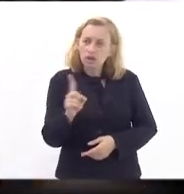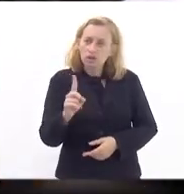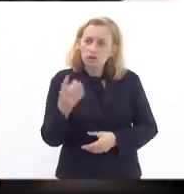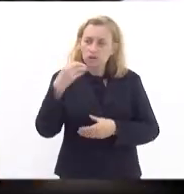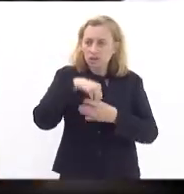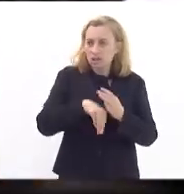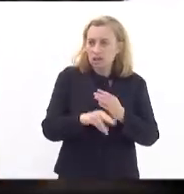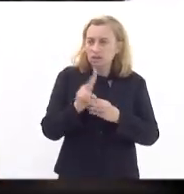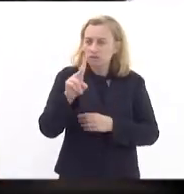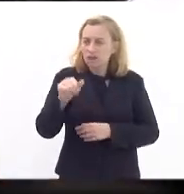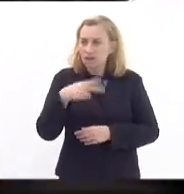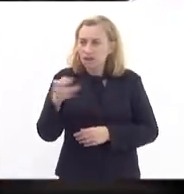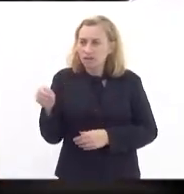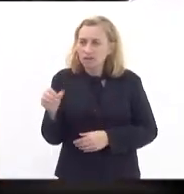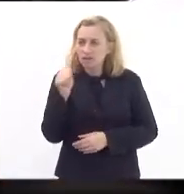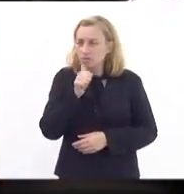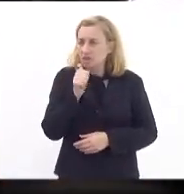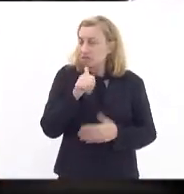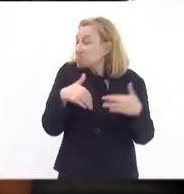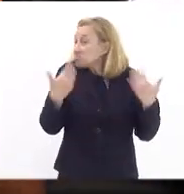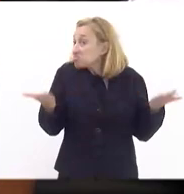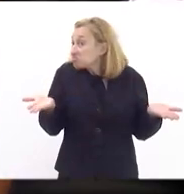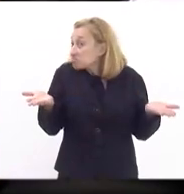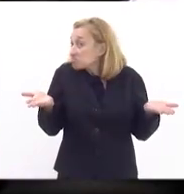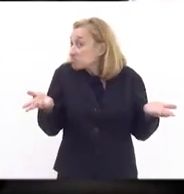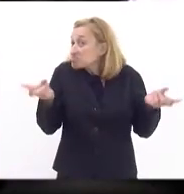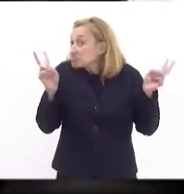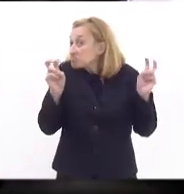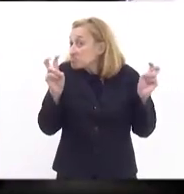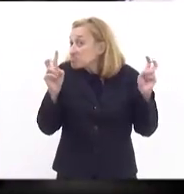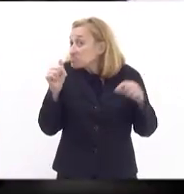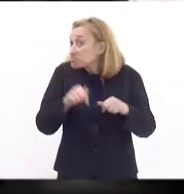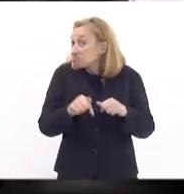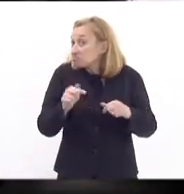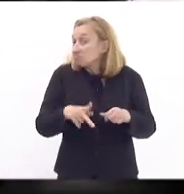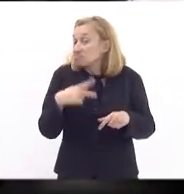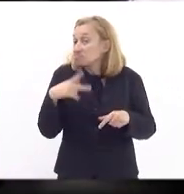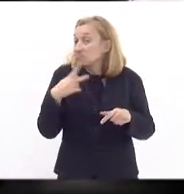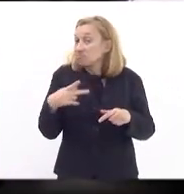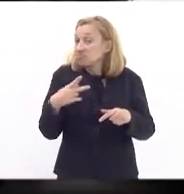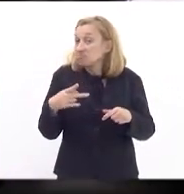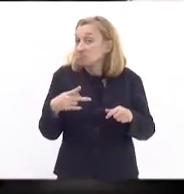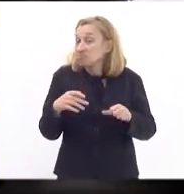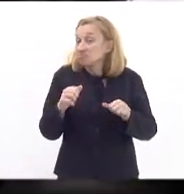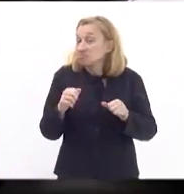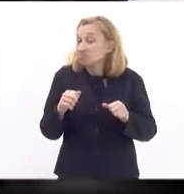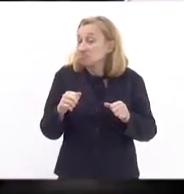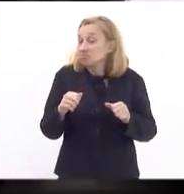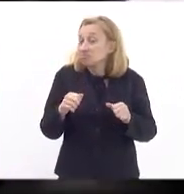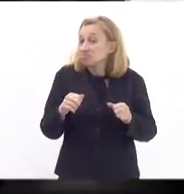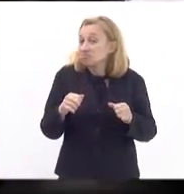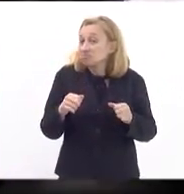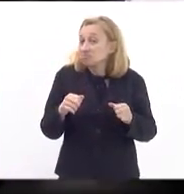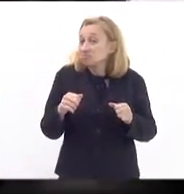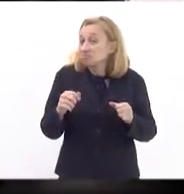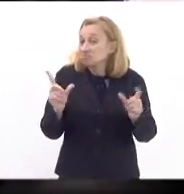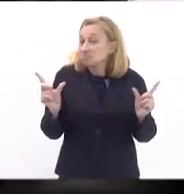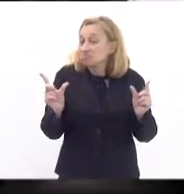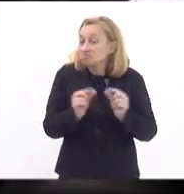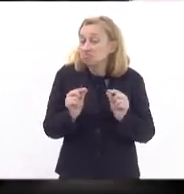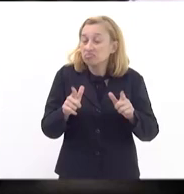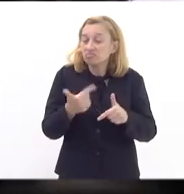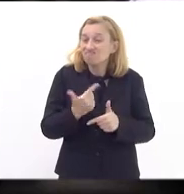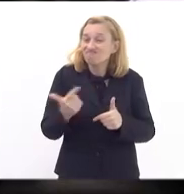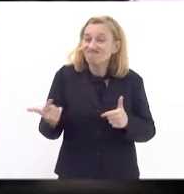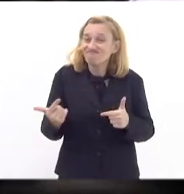dos vagões é feminino e as questões aqui são colocadas de forma muito vaga e a gente não